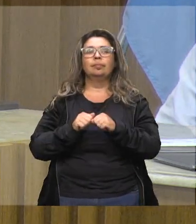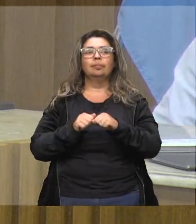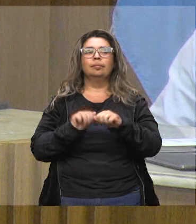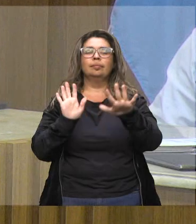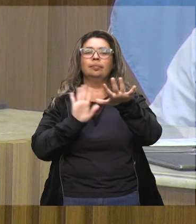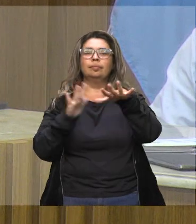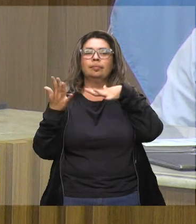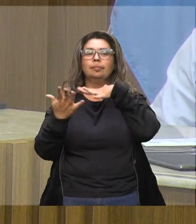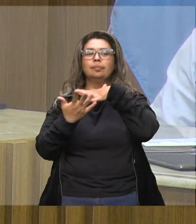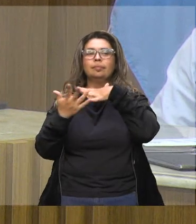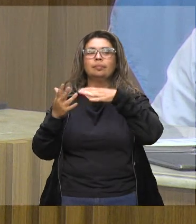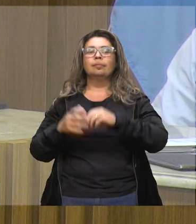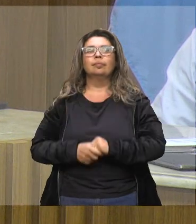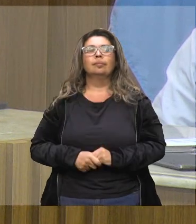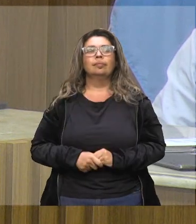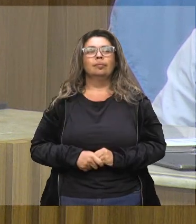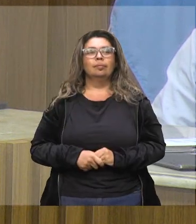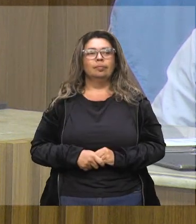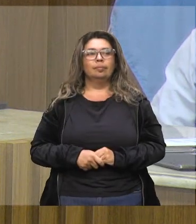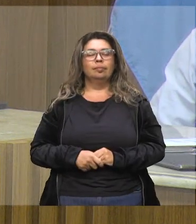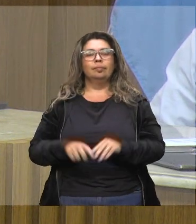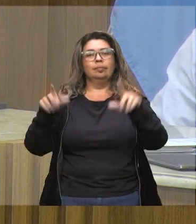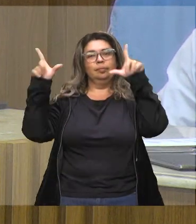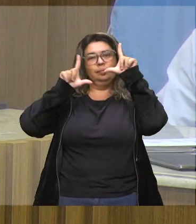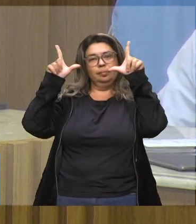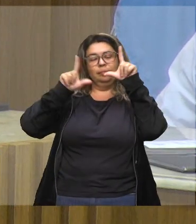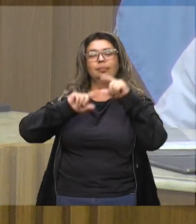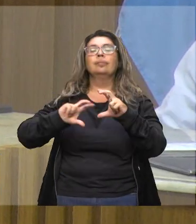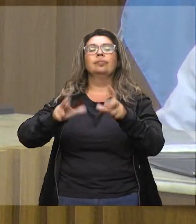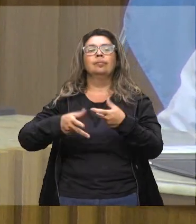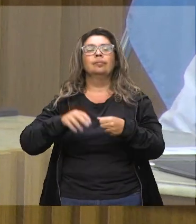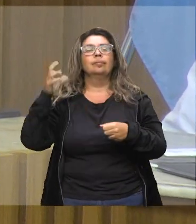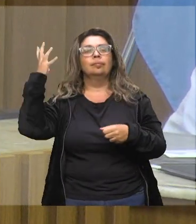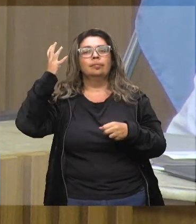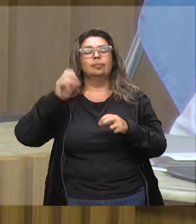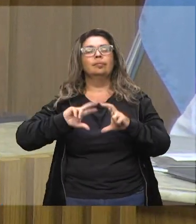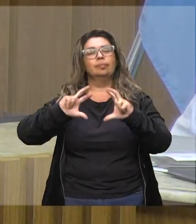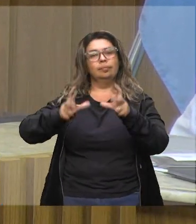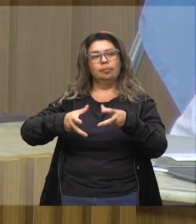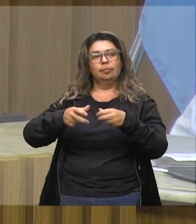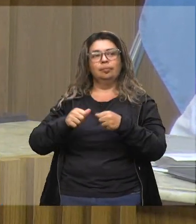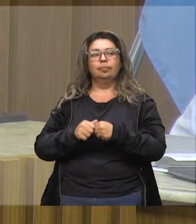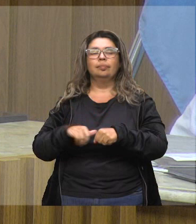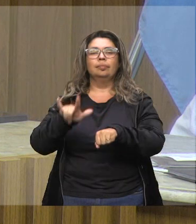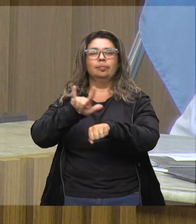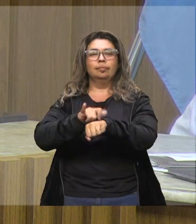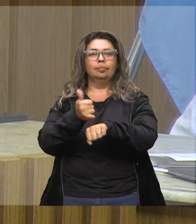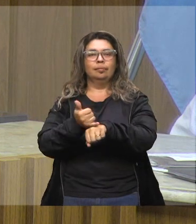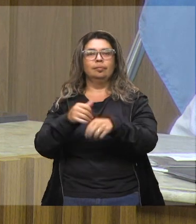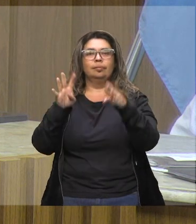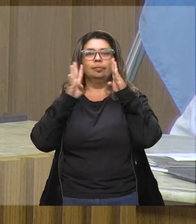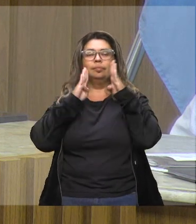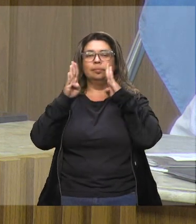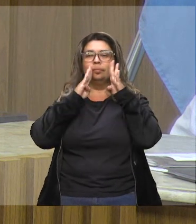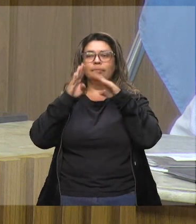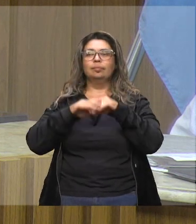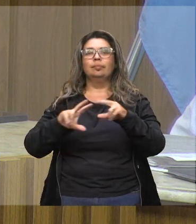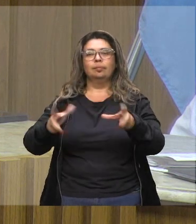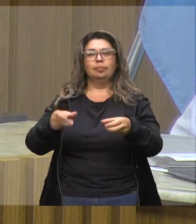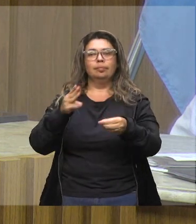sociais, seja da TV Câmara, da Rádio Câmara, ou dos canais do YouTube, do Facebook, da Câmara